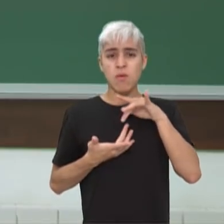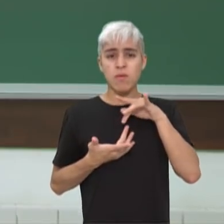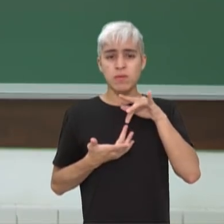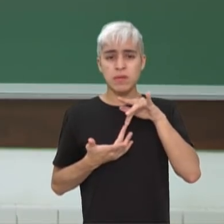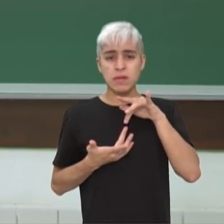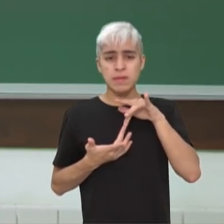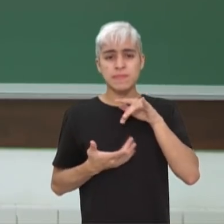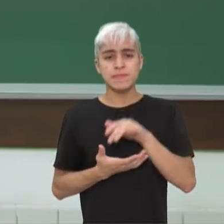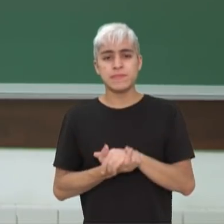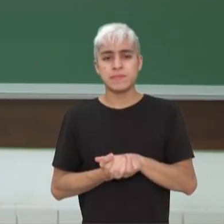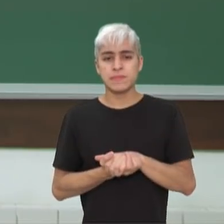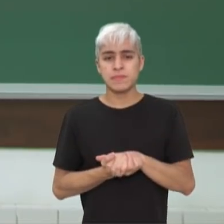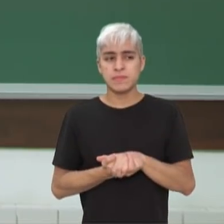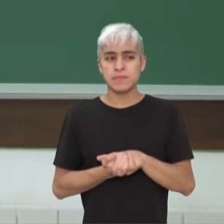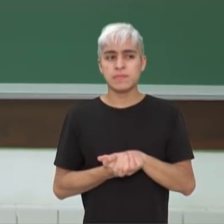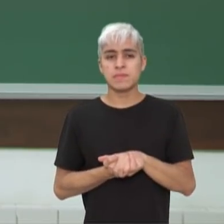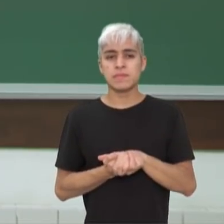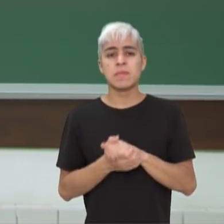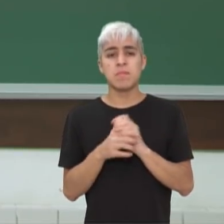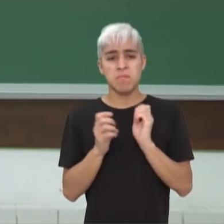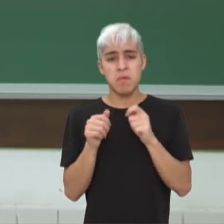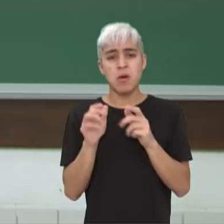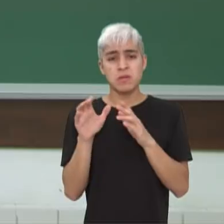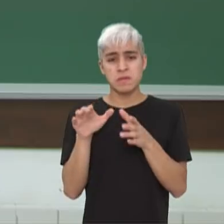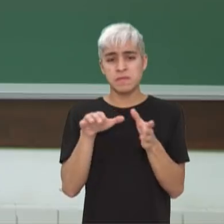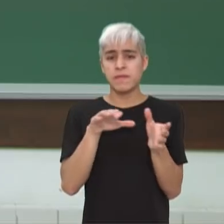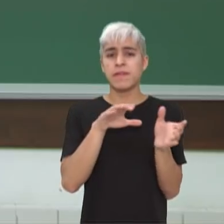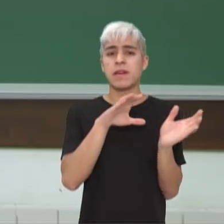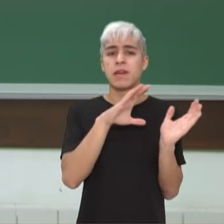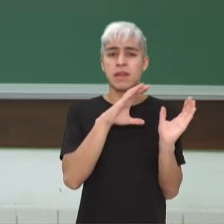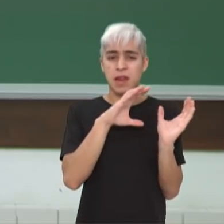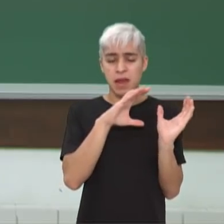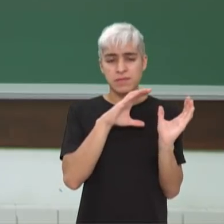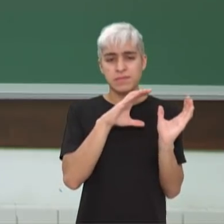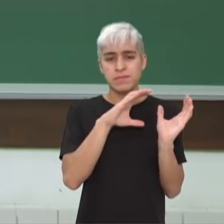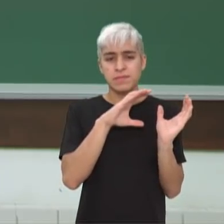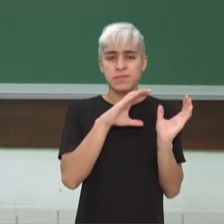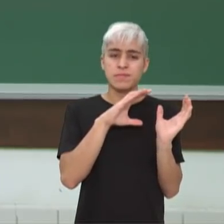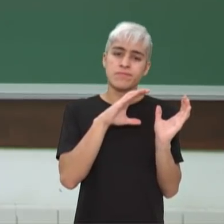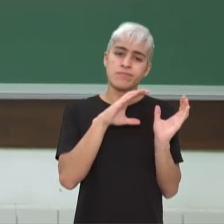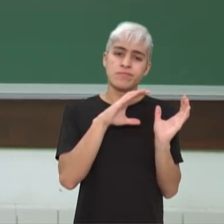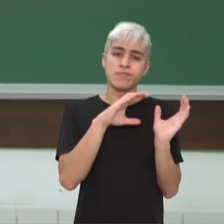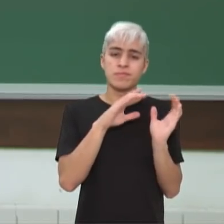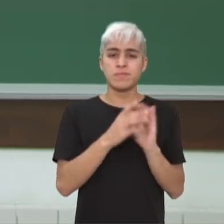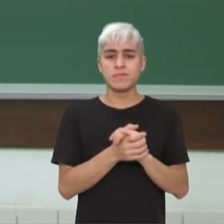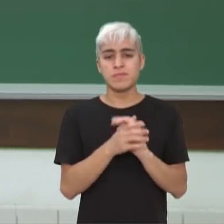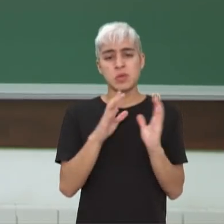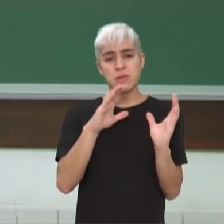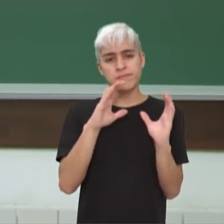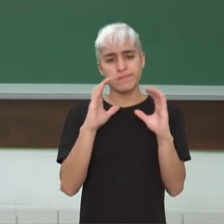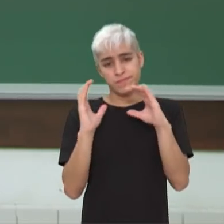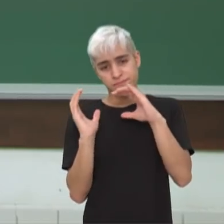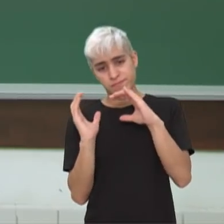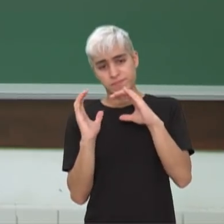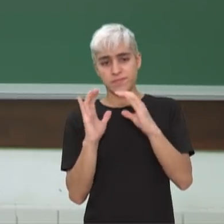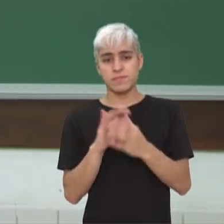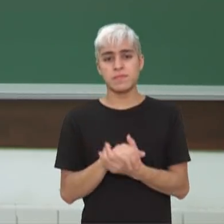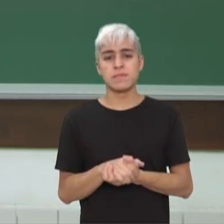menos, vira um pouquinho a cabeça para um lado, deita ela um pouquinho ali no seu ombro, vira para o